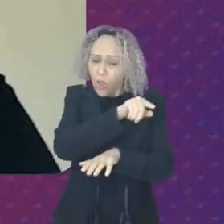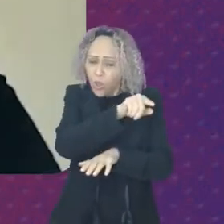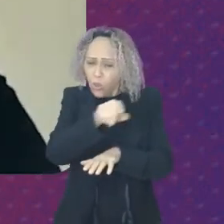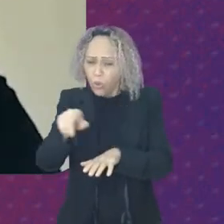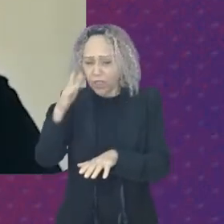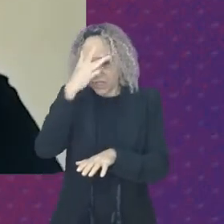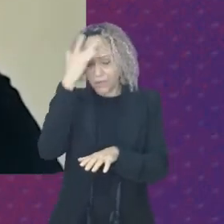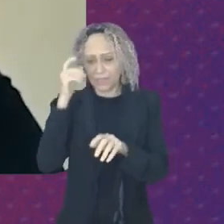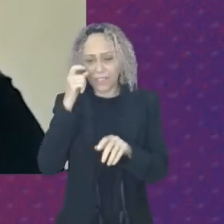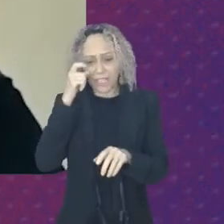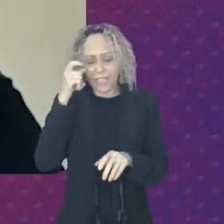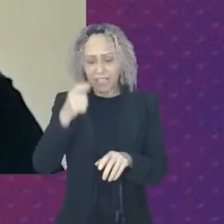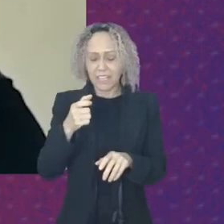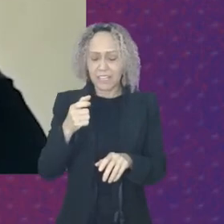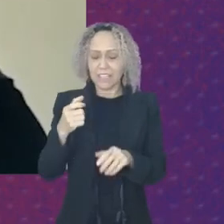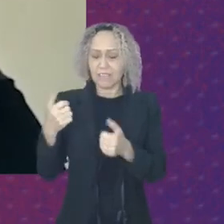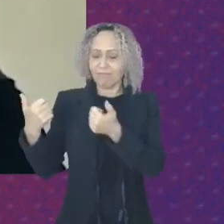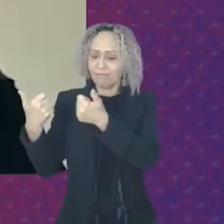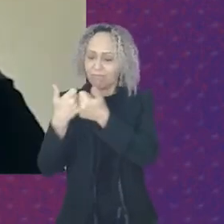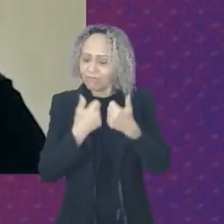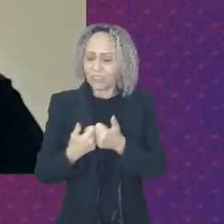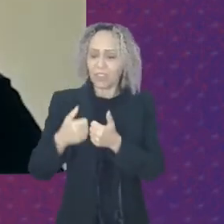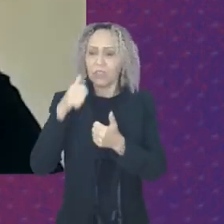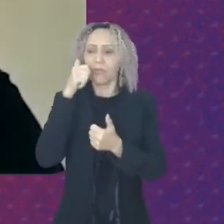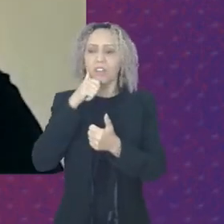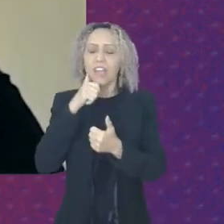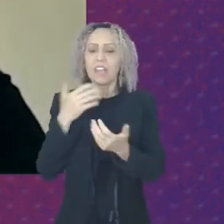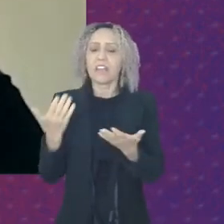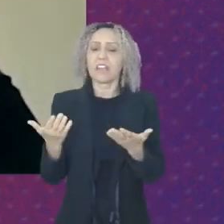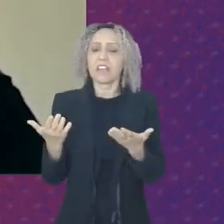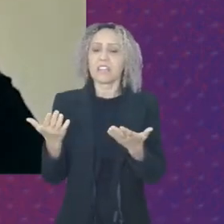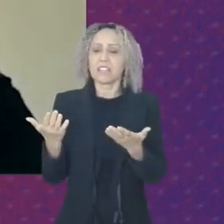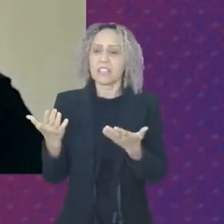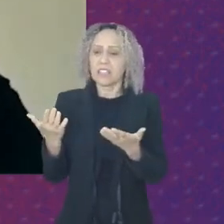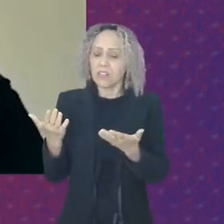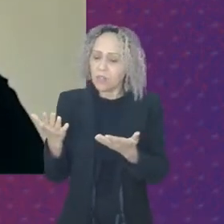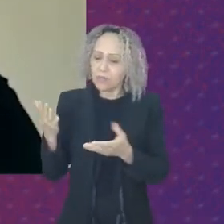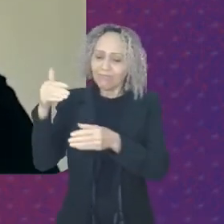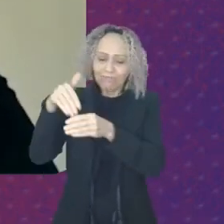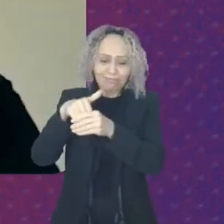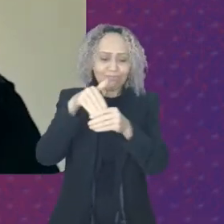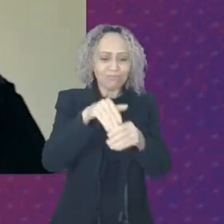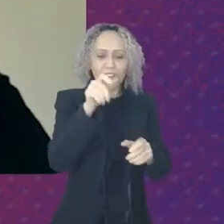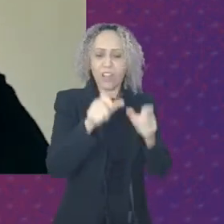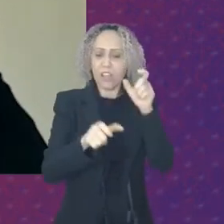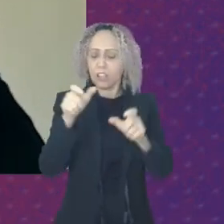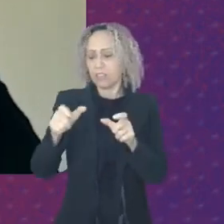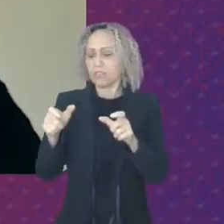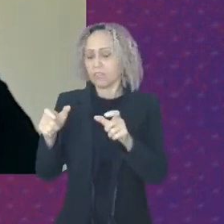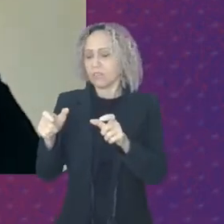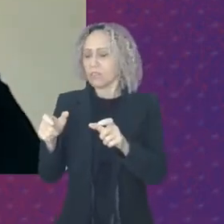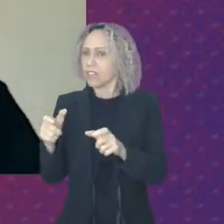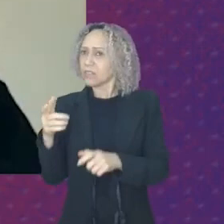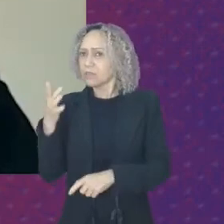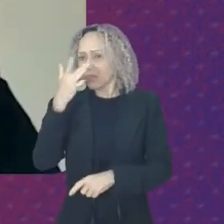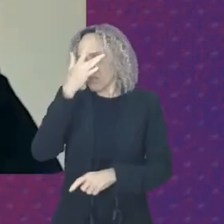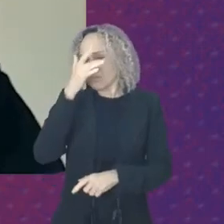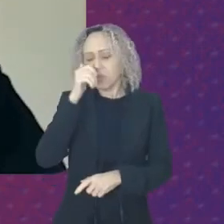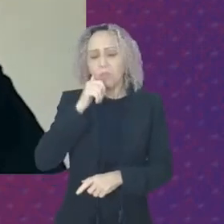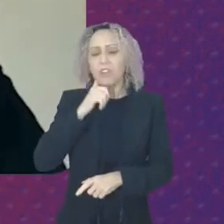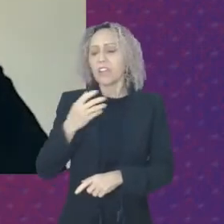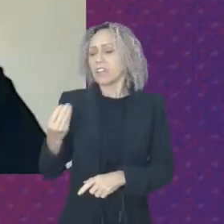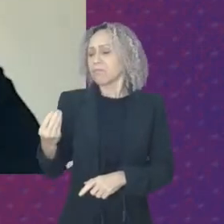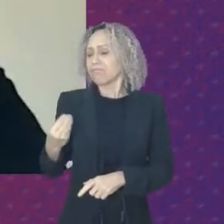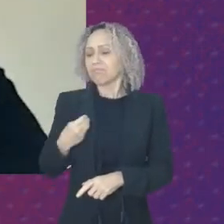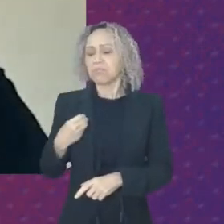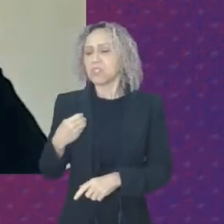aproximação com as mulheres, com essas eleitoras, com essas companheiras que estão aí nas suas cidades, nos seus estados.